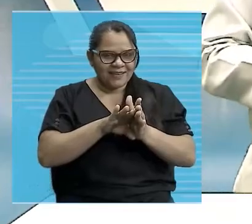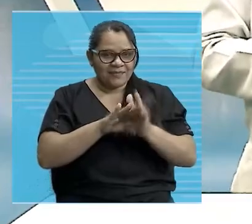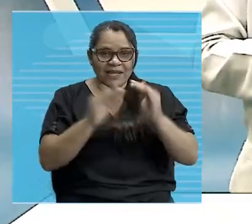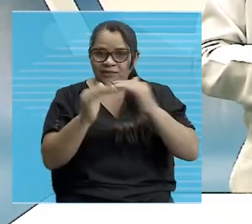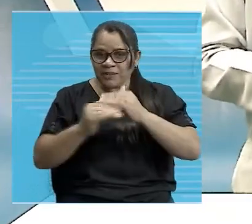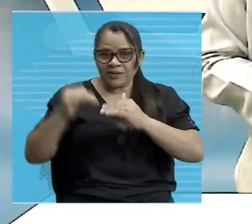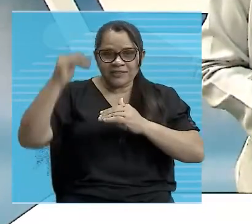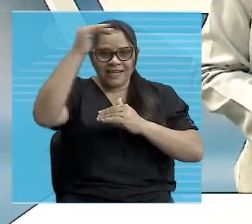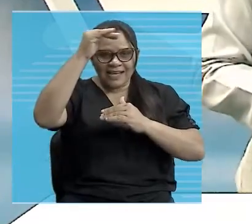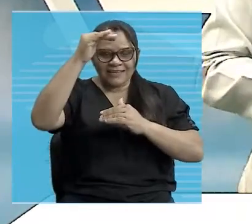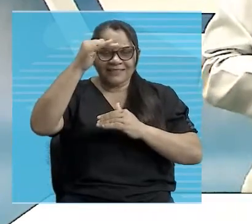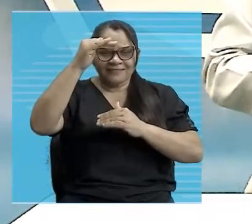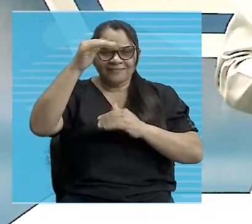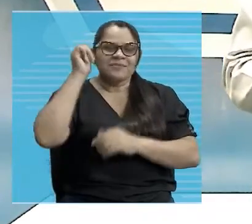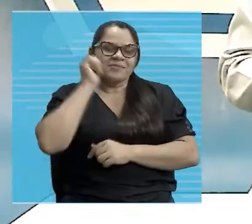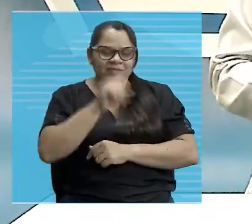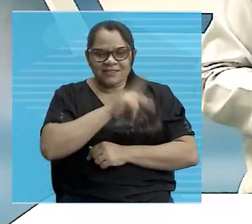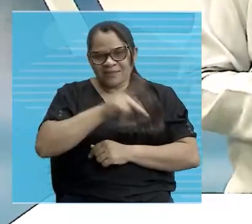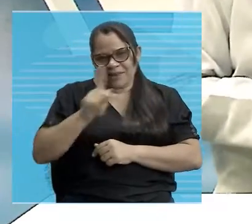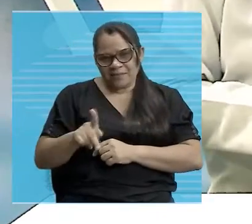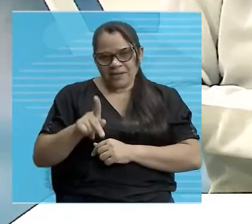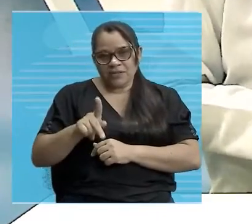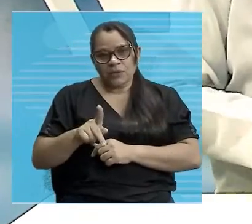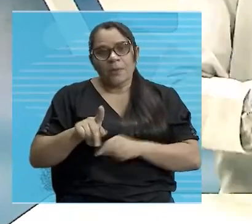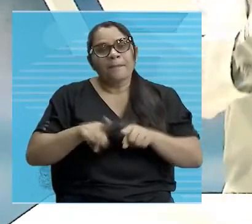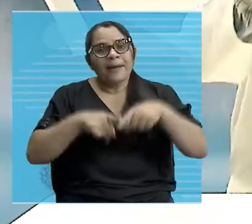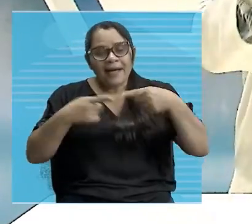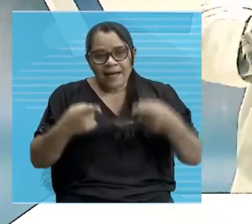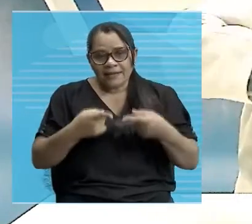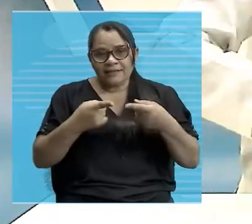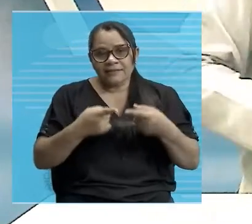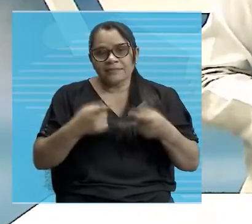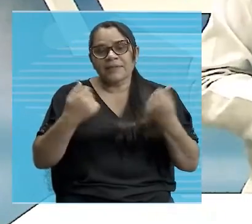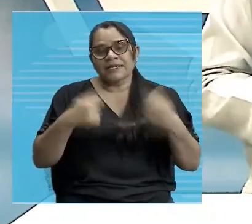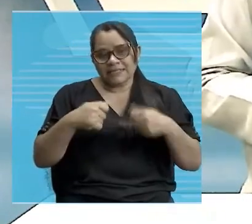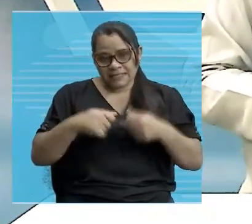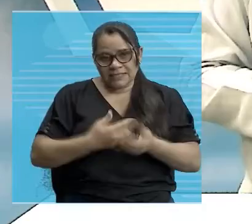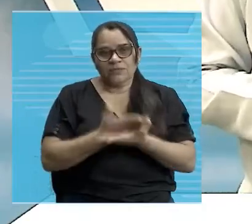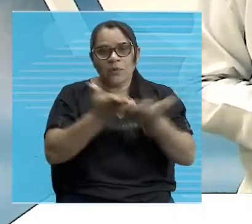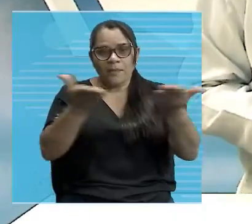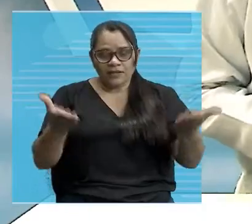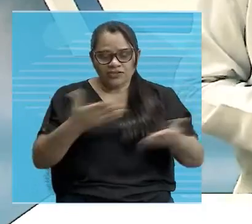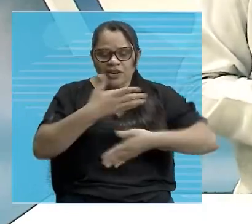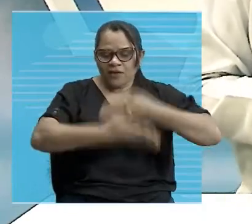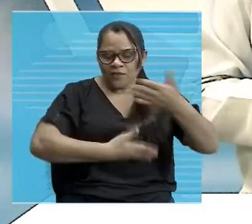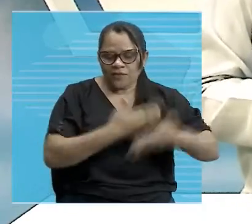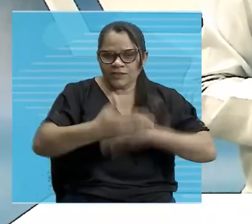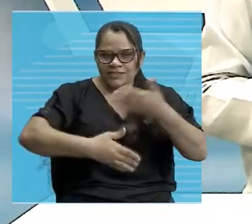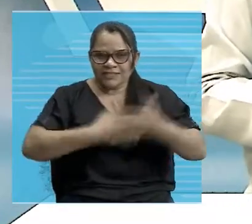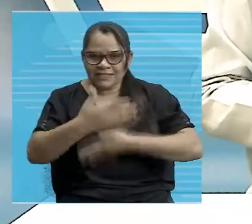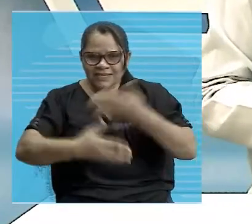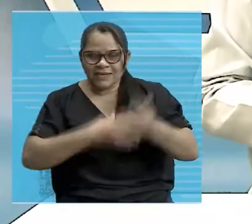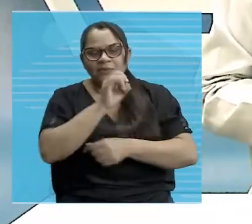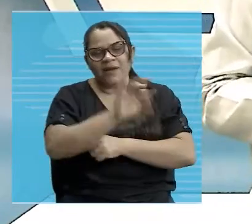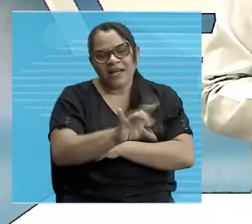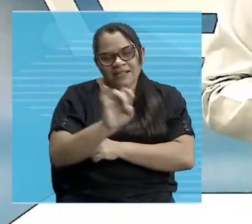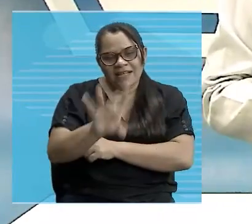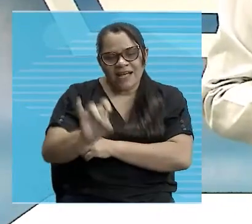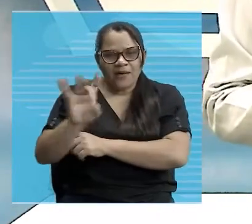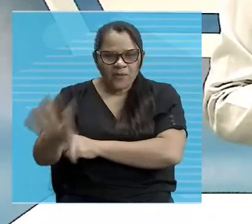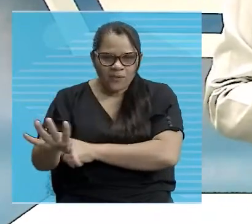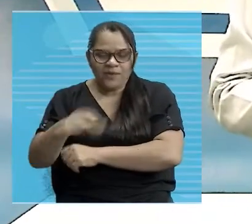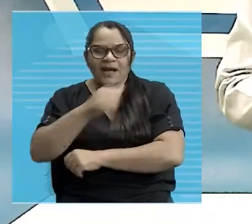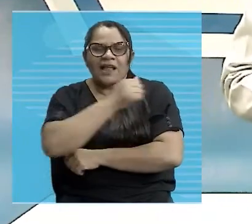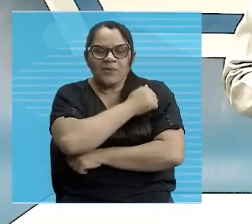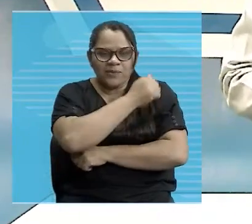poder compartilhar os meus conhecimentos com cada um e cada uma que está